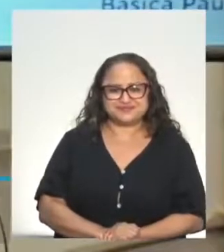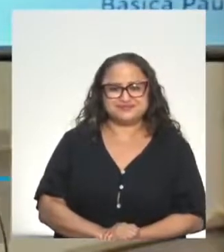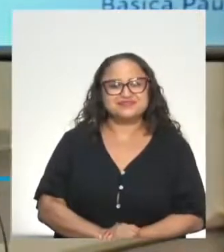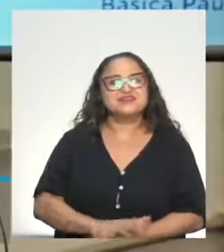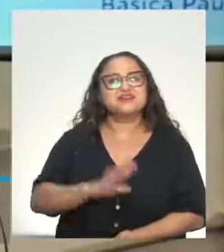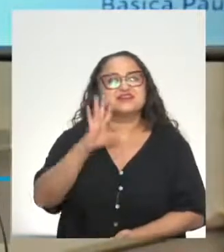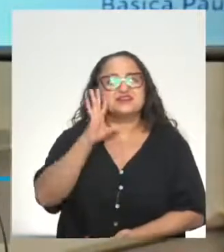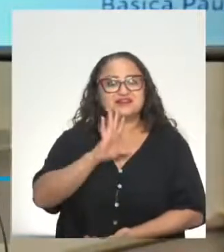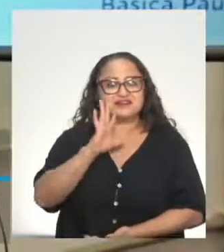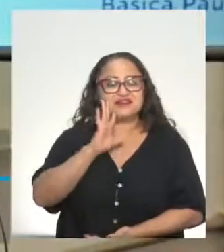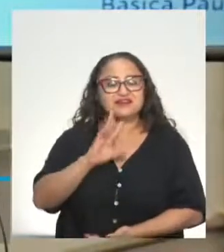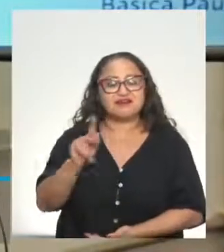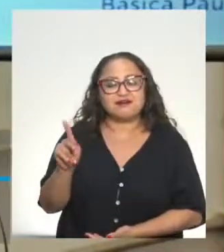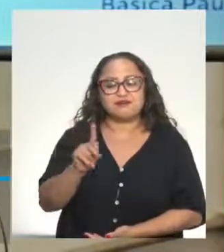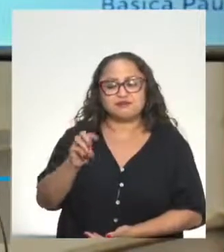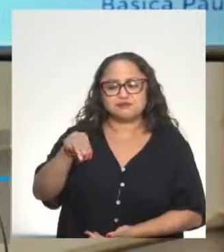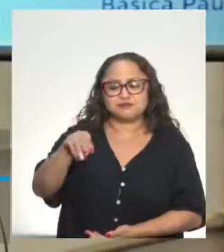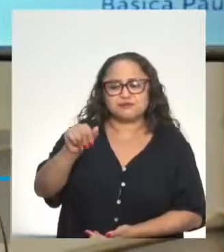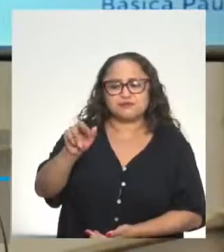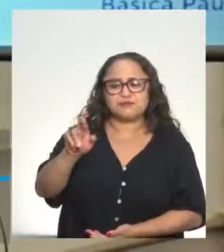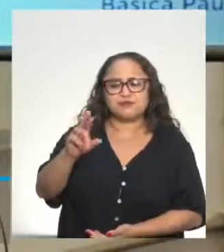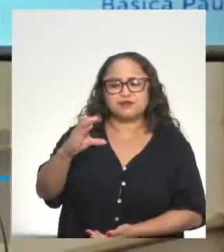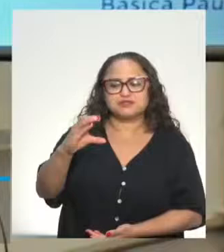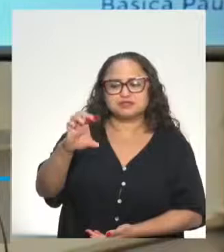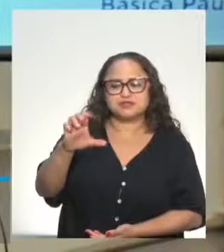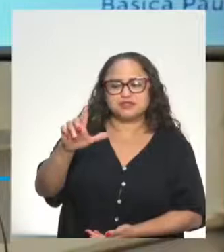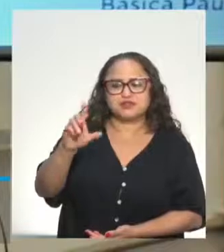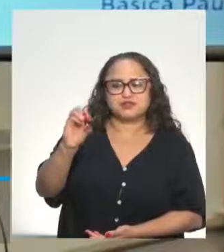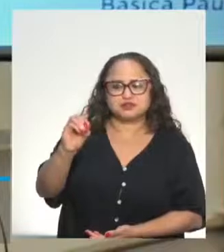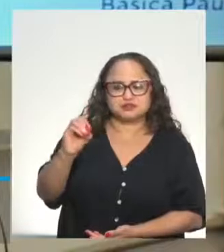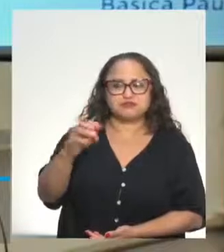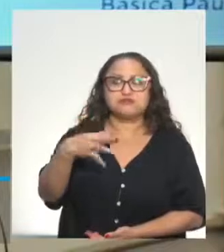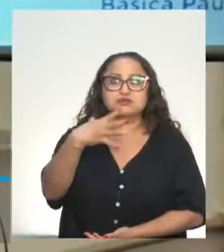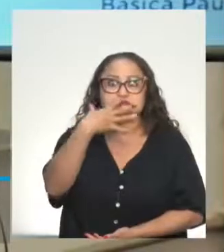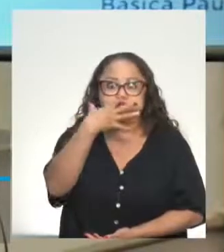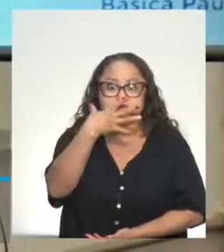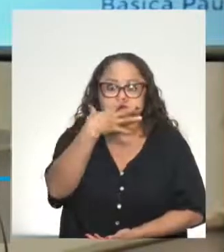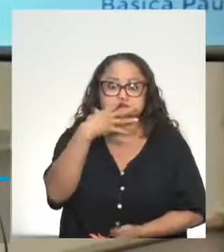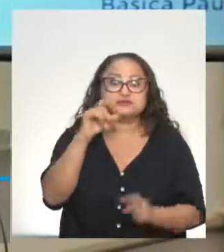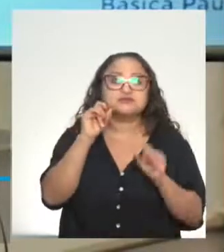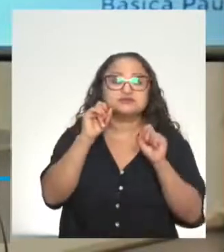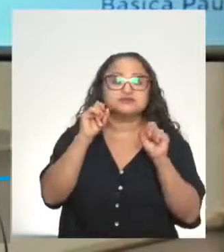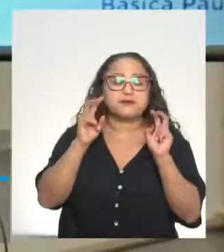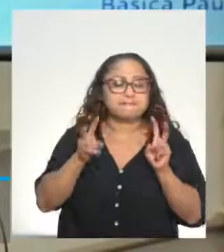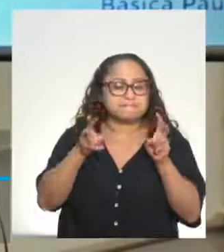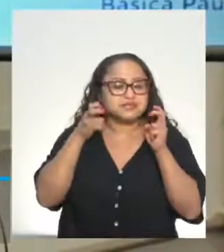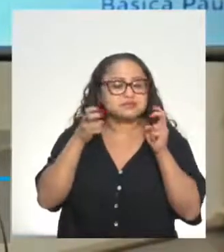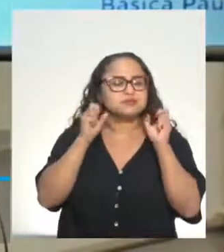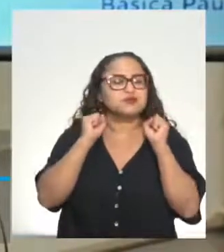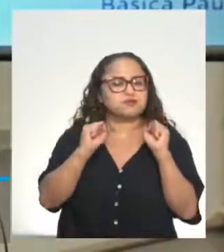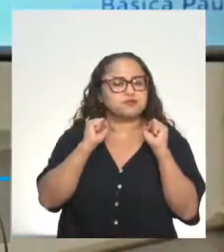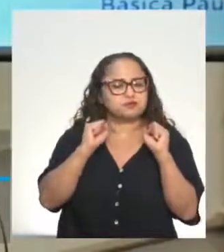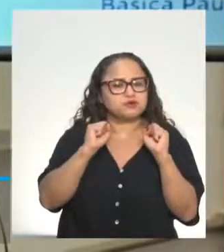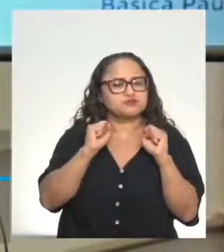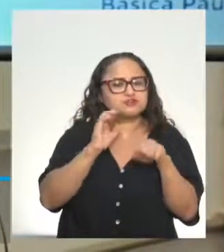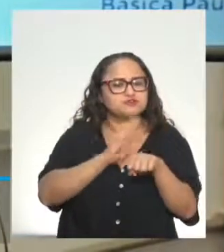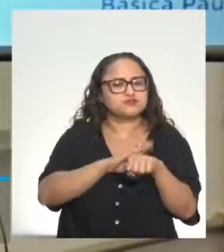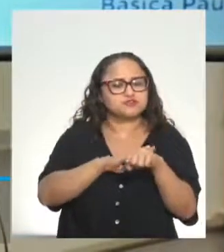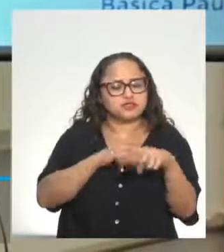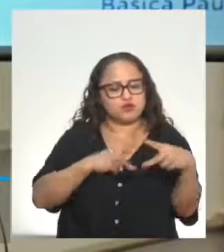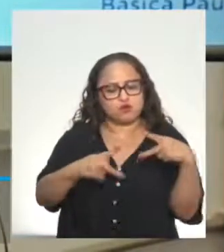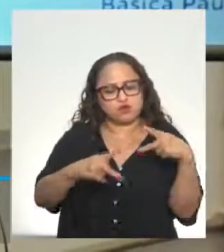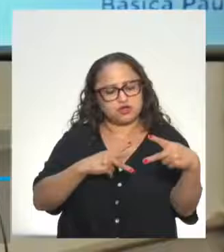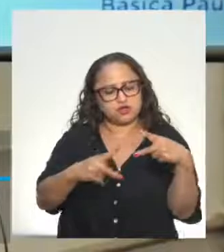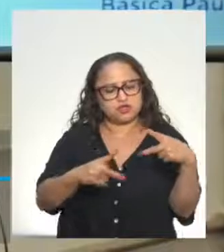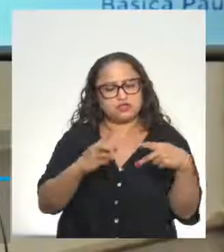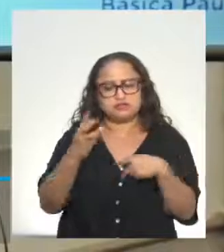Muito legal, professor Marcelo. Essa ferramenta é muito interessante. Para quem percebeu aí, vocês podem até fazer um link aí com a modelagem 3D,